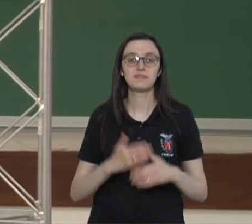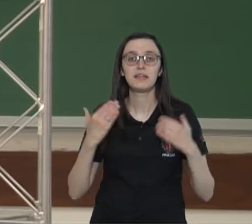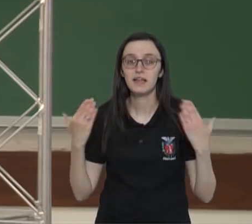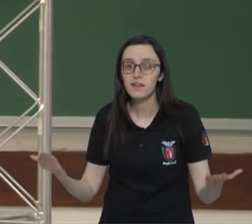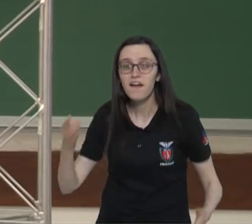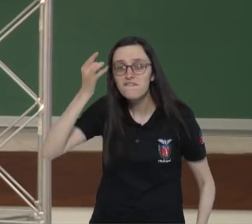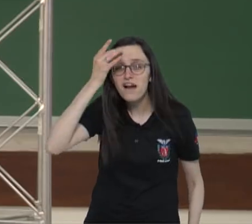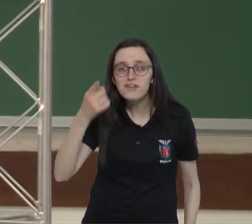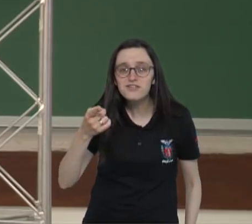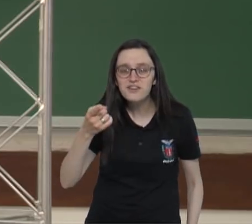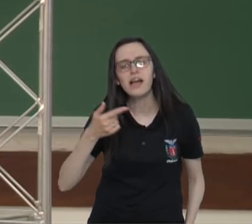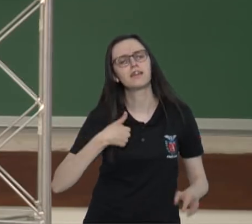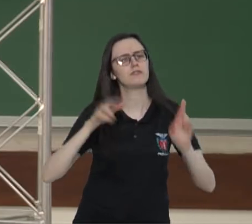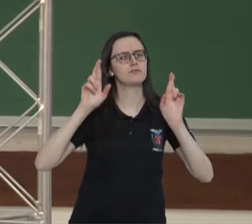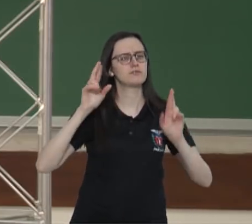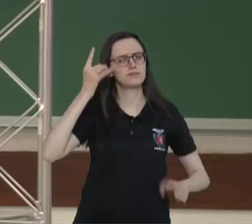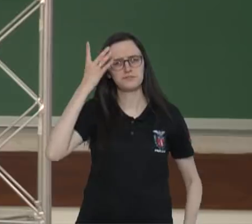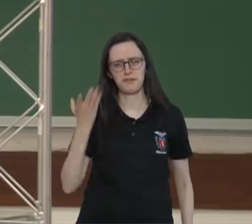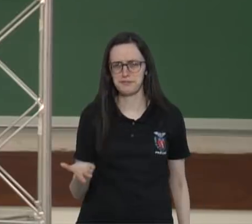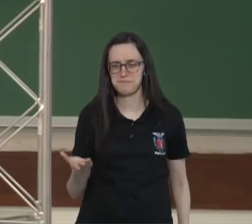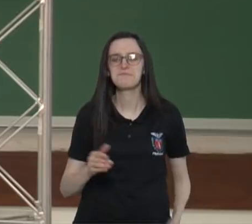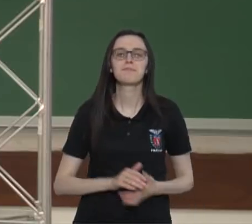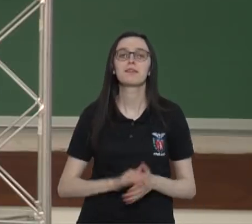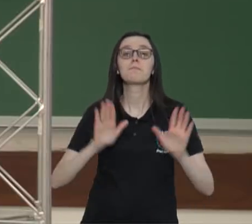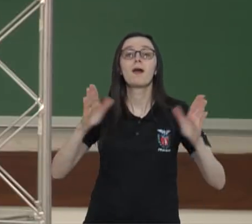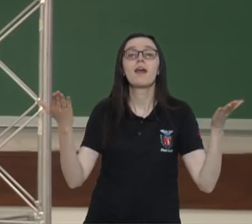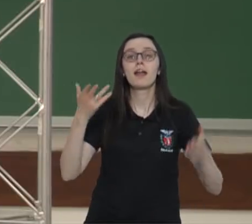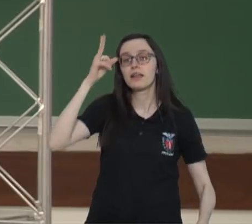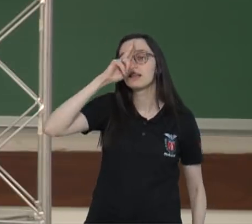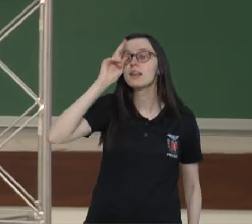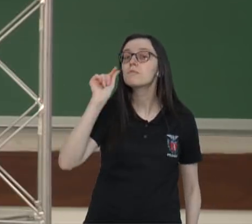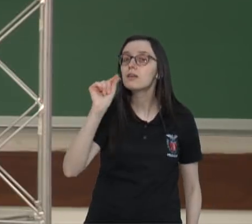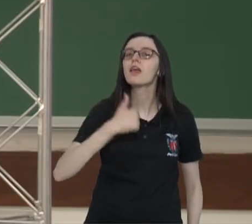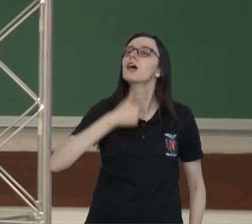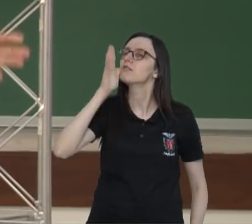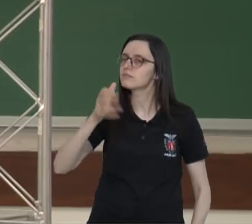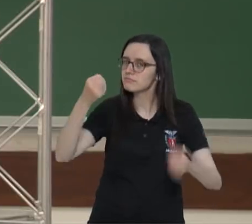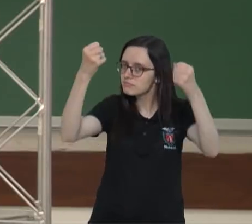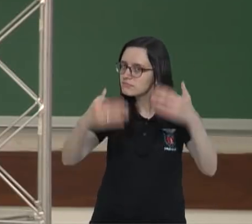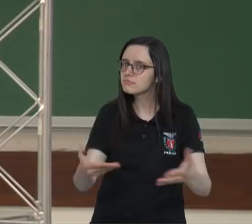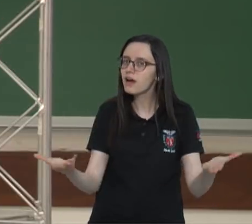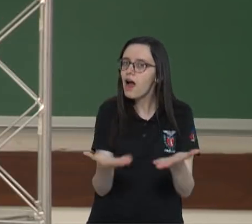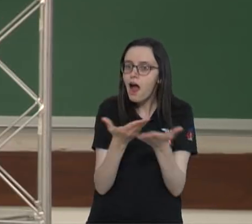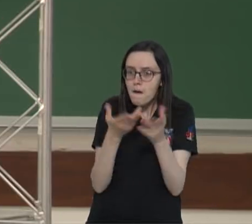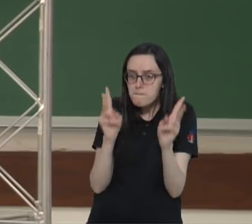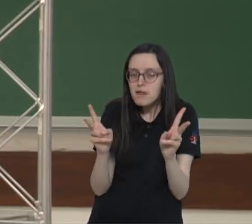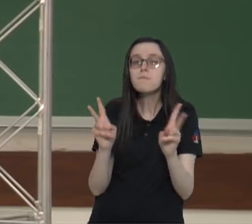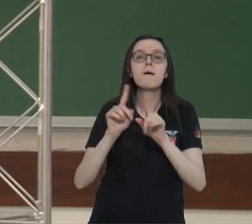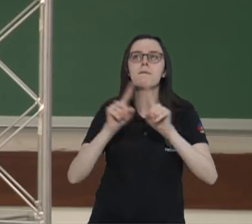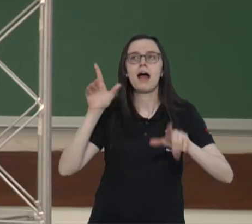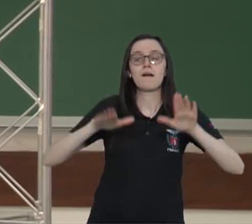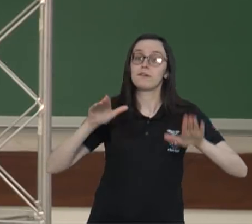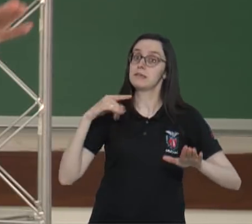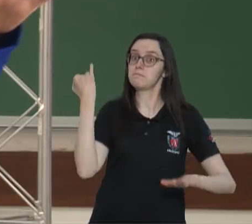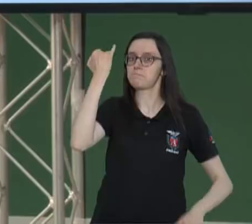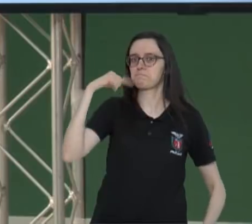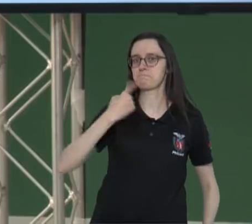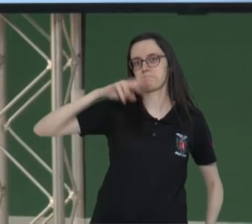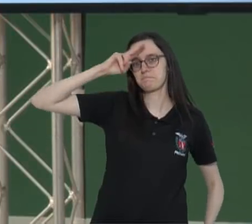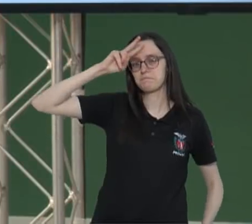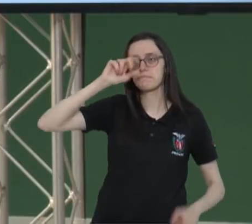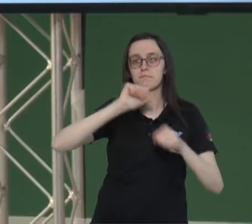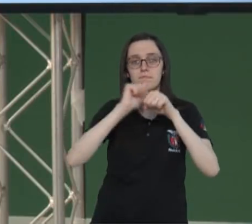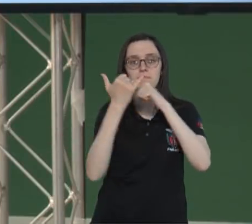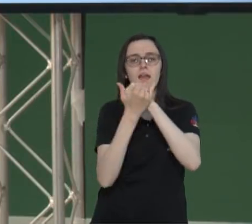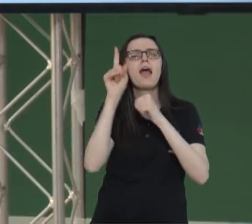Então, foi fácil? Eu espero que tenha sido. Bom, vamos só lembrar. Eu já comentei aqui nesta aula mesmo, né? Mas vamos sempre lembrando. O